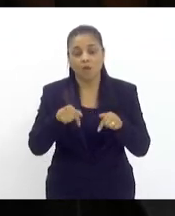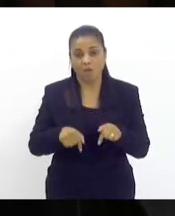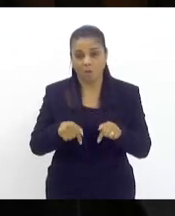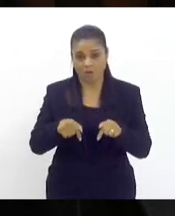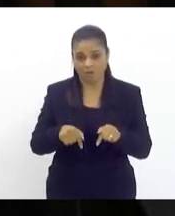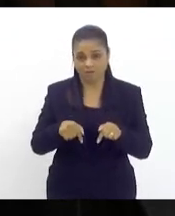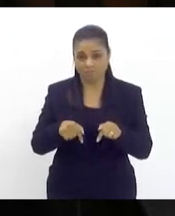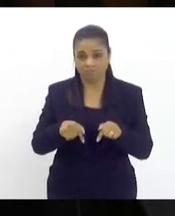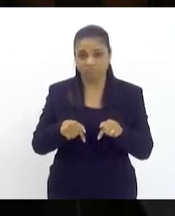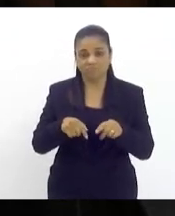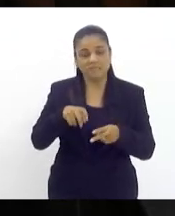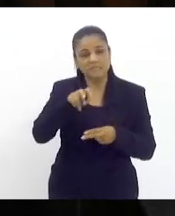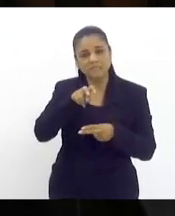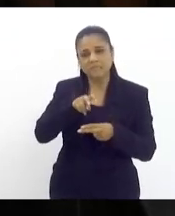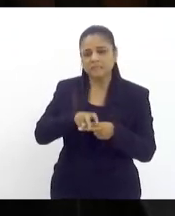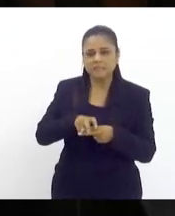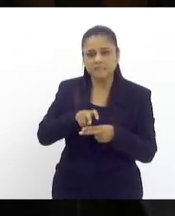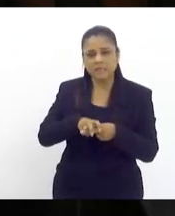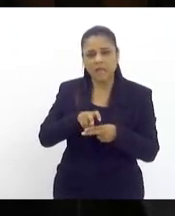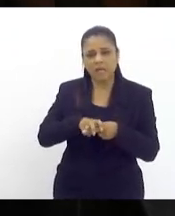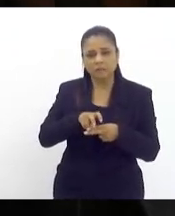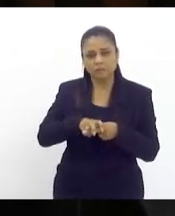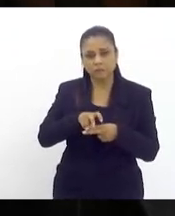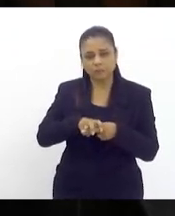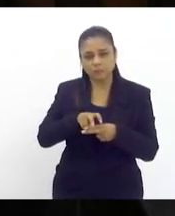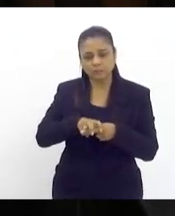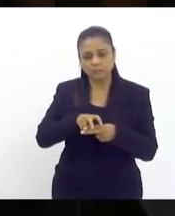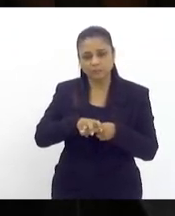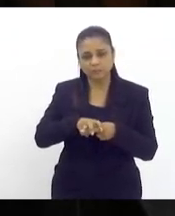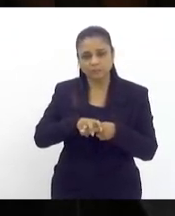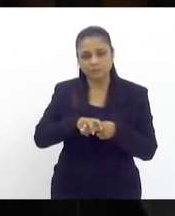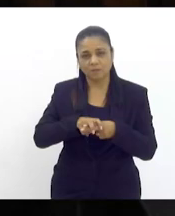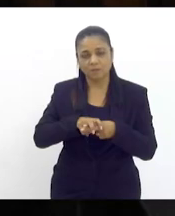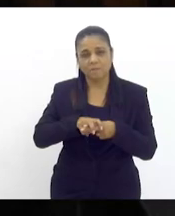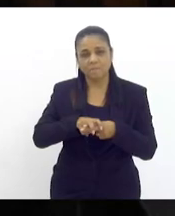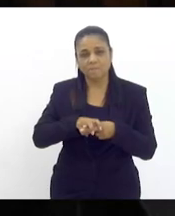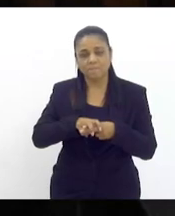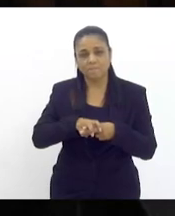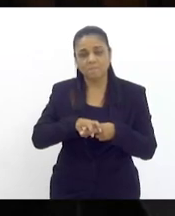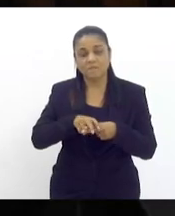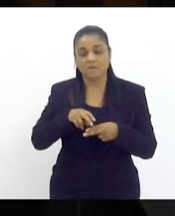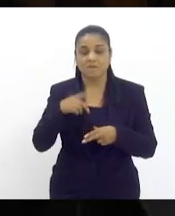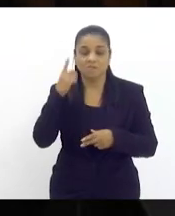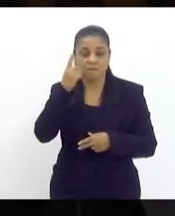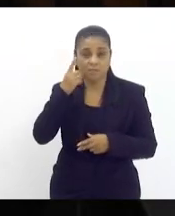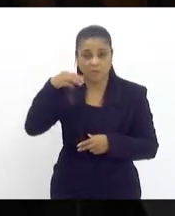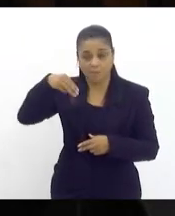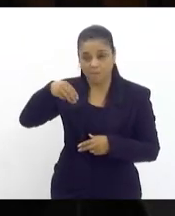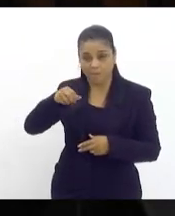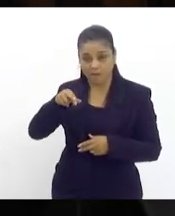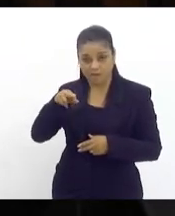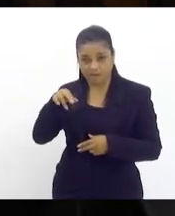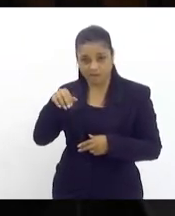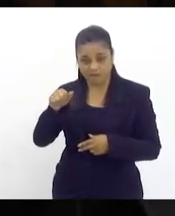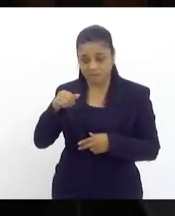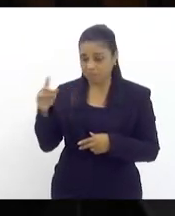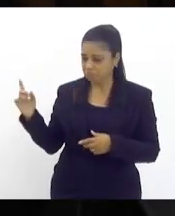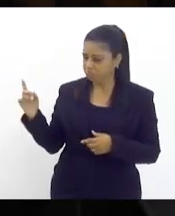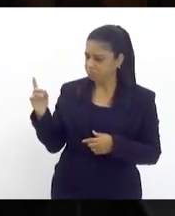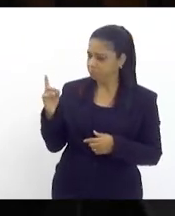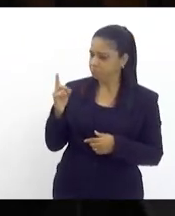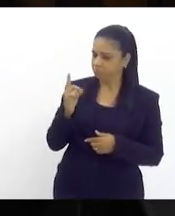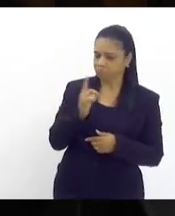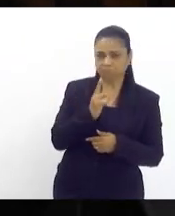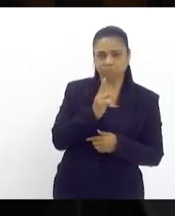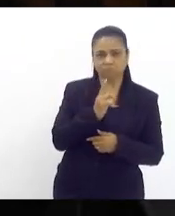aqui sentado aqui na banca e a deputada Marina passou por mim